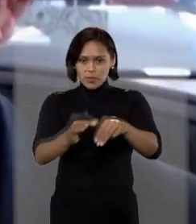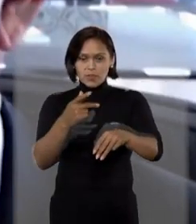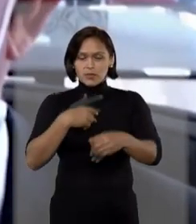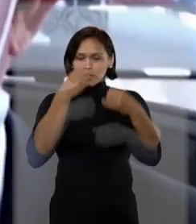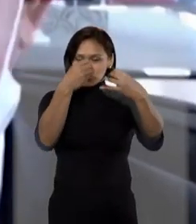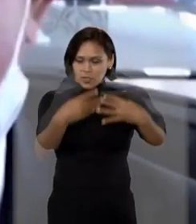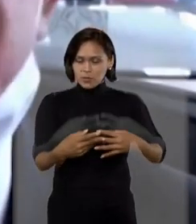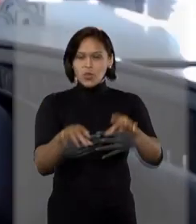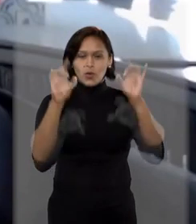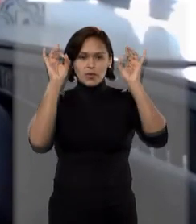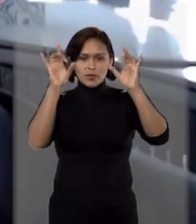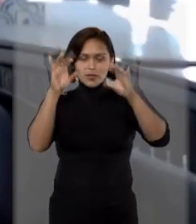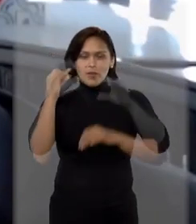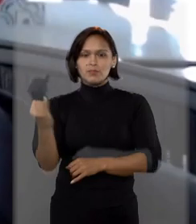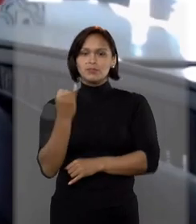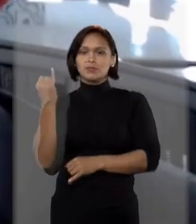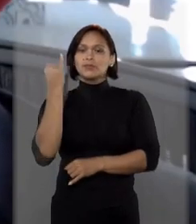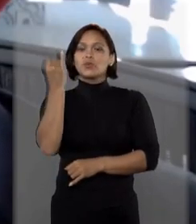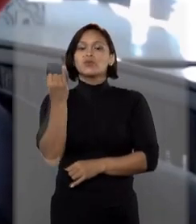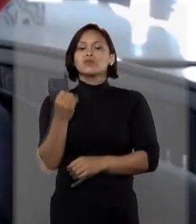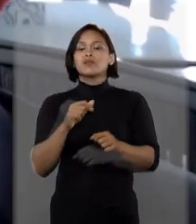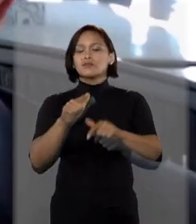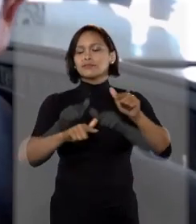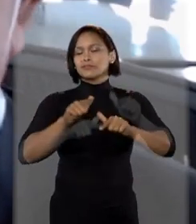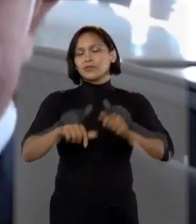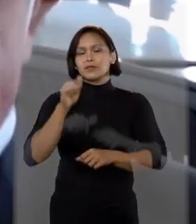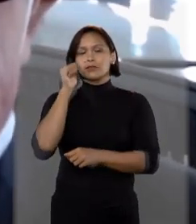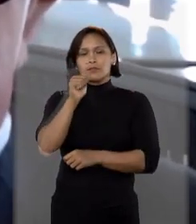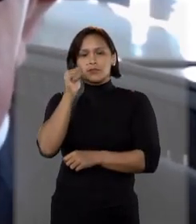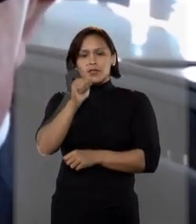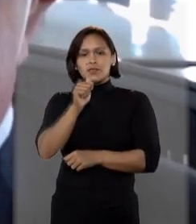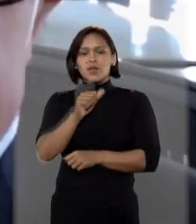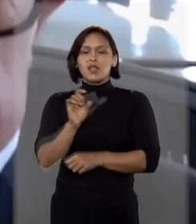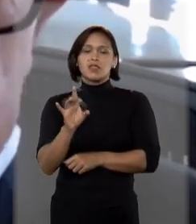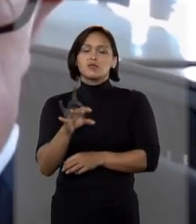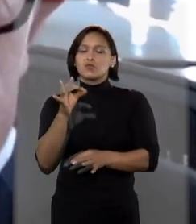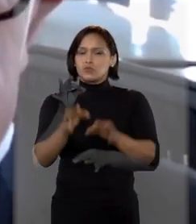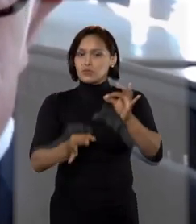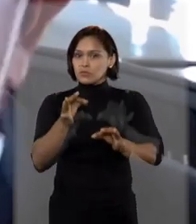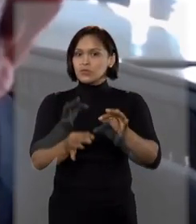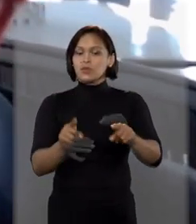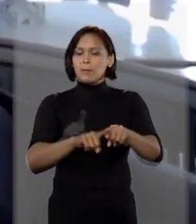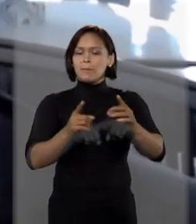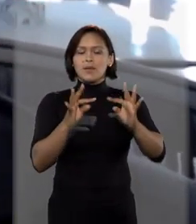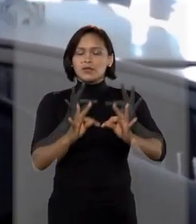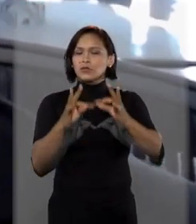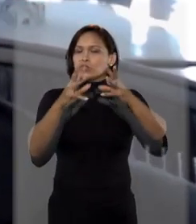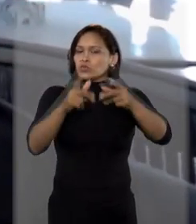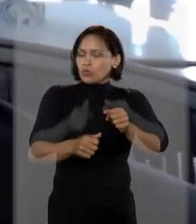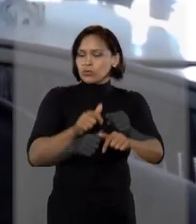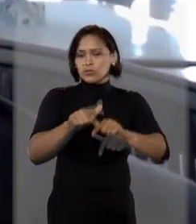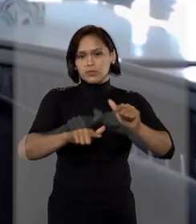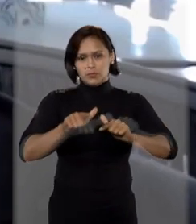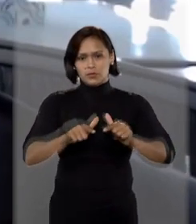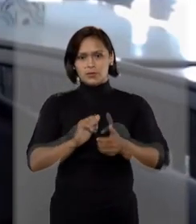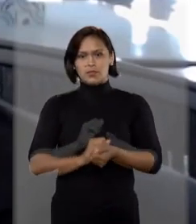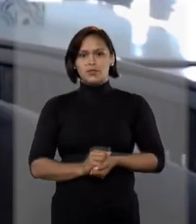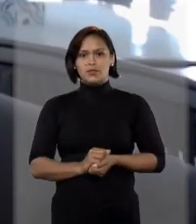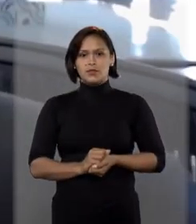Martins, destacou a importância do protagonismo feminino não só no Judiciário, mas em todas as áreas.